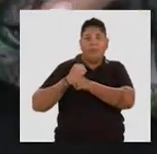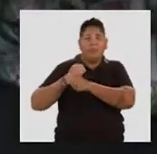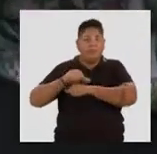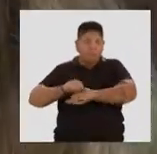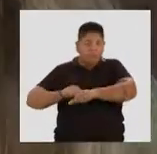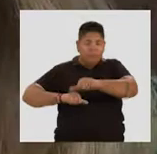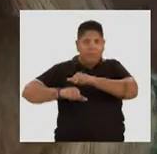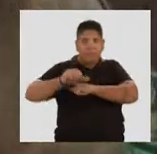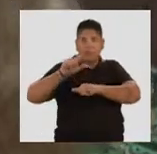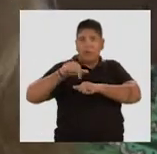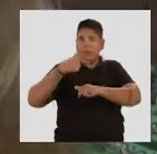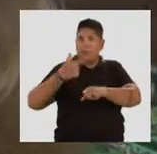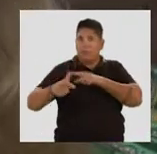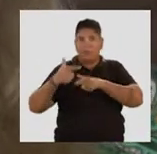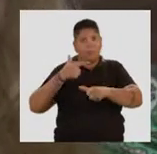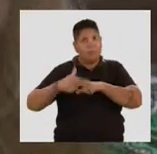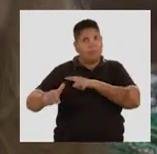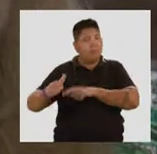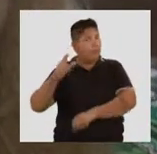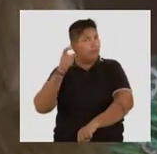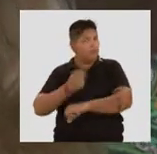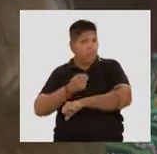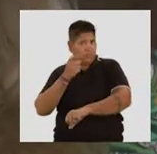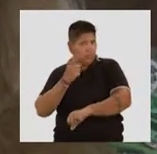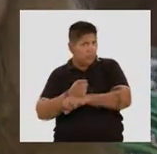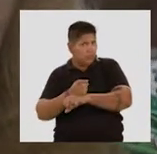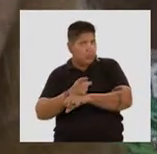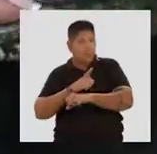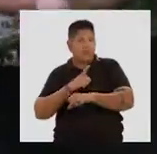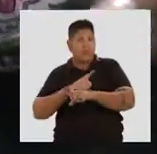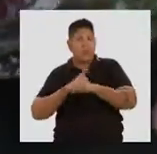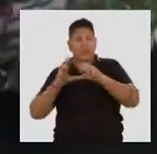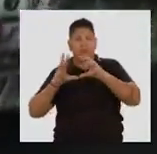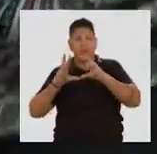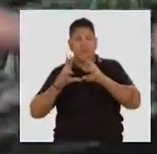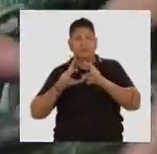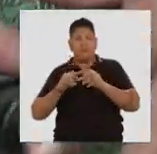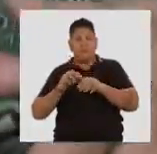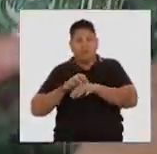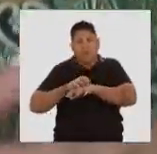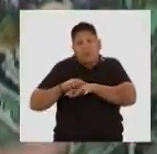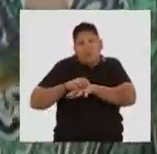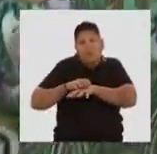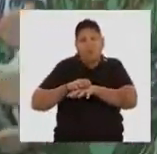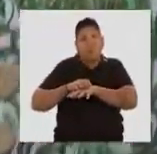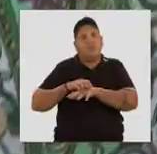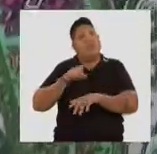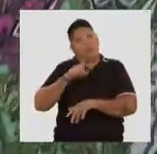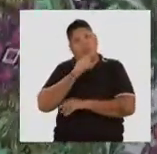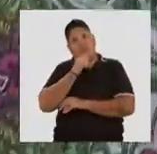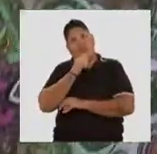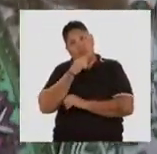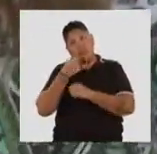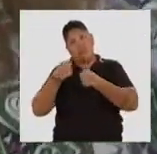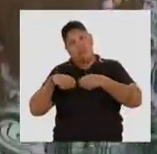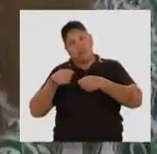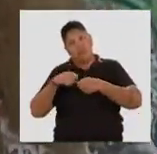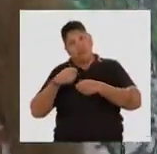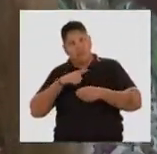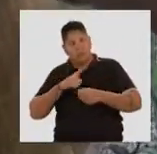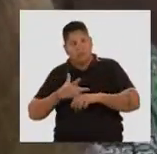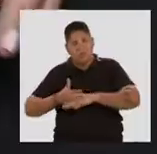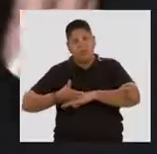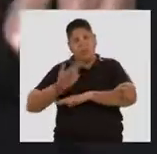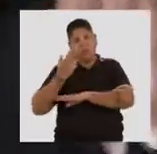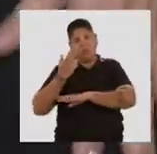dos anos se transformou em síndrome do túnel do carpo, que causa dormência e formigamento. Ela ainda